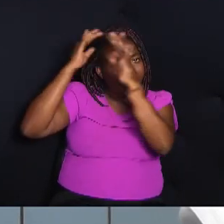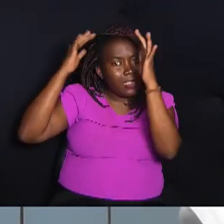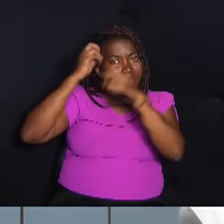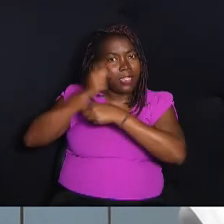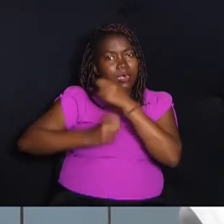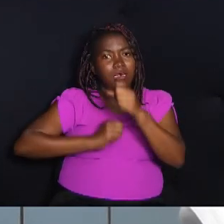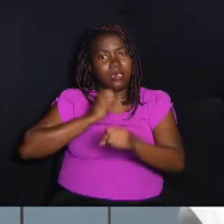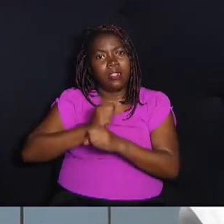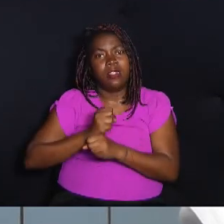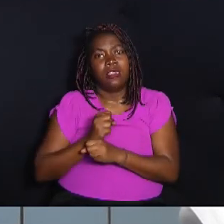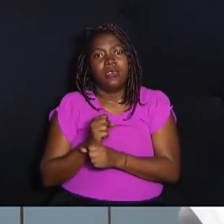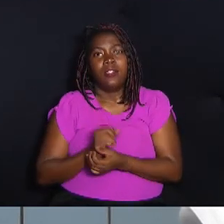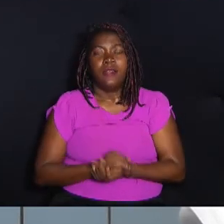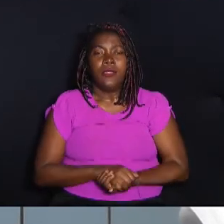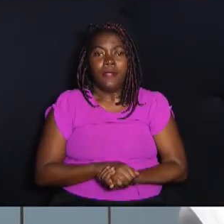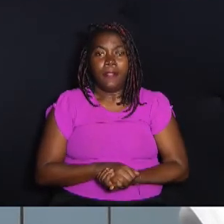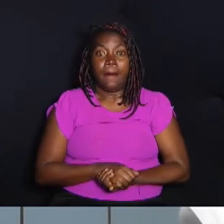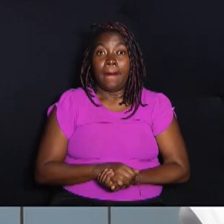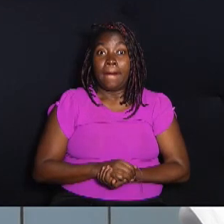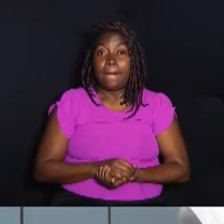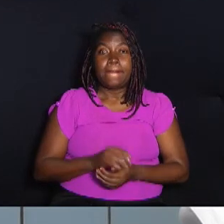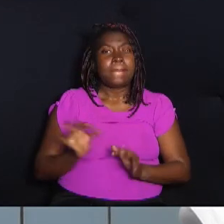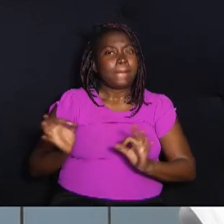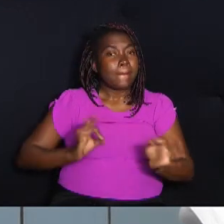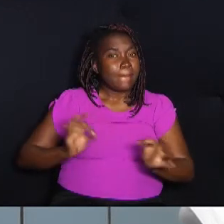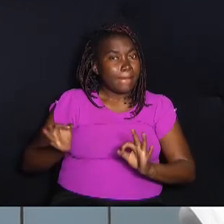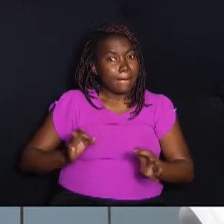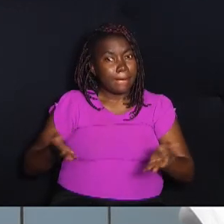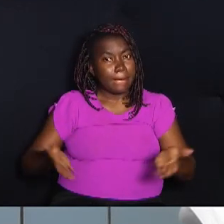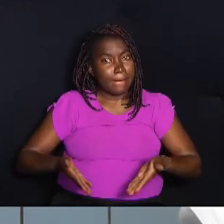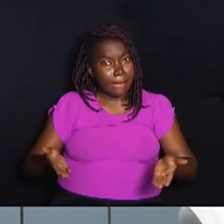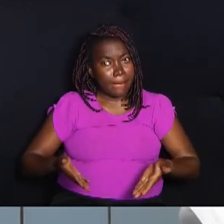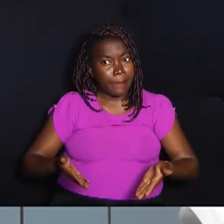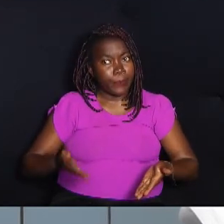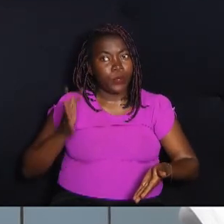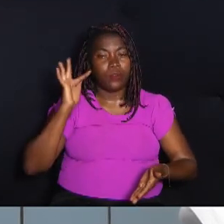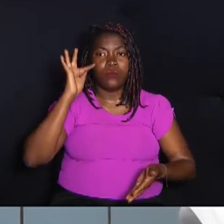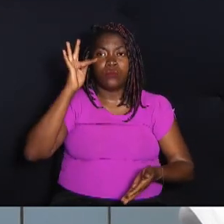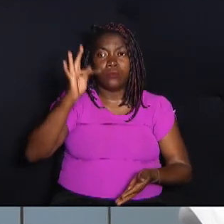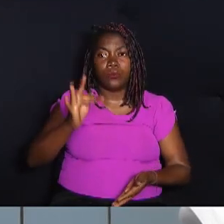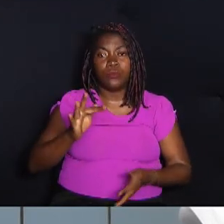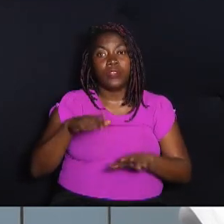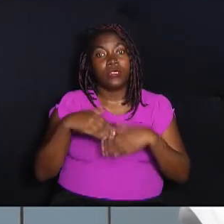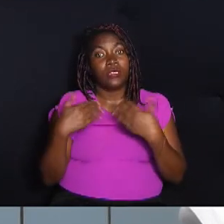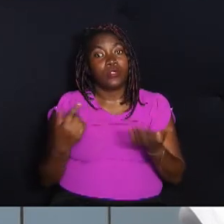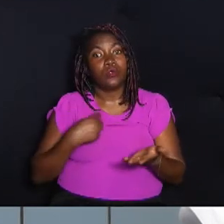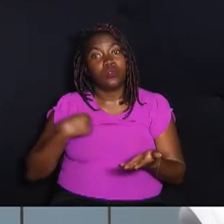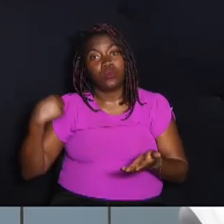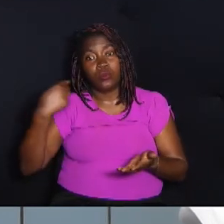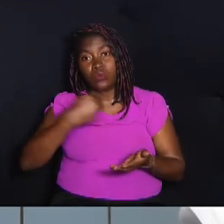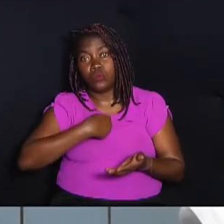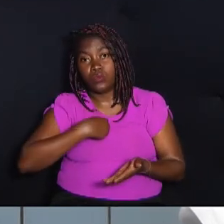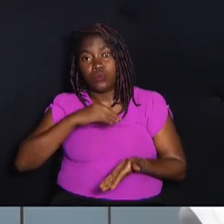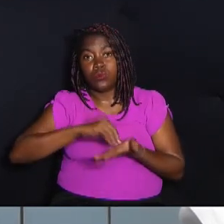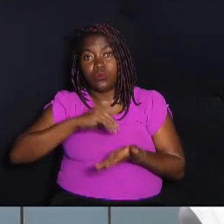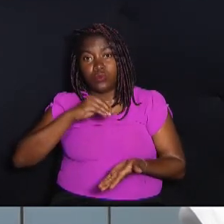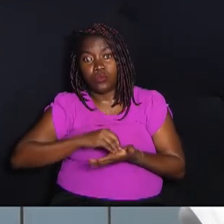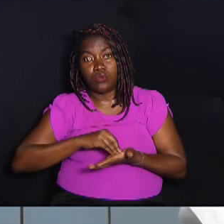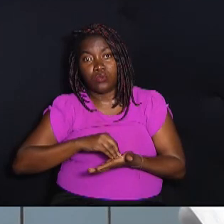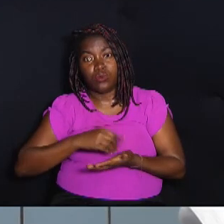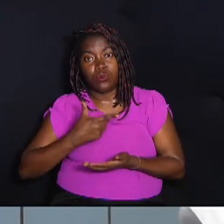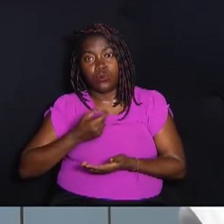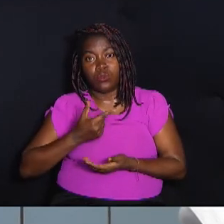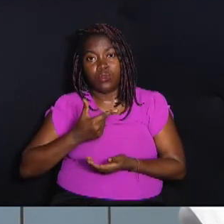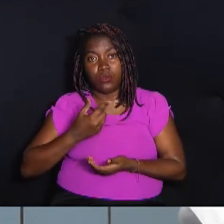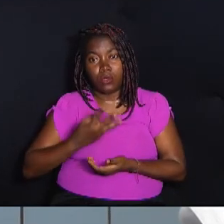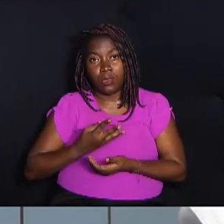ano que se faria presente no futuro muito próximo. Então, nós ainda não havíamos entrado no 2024